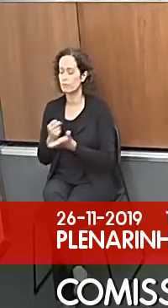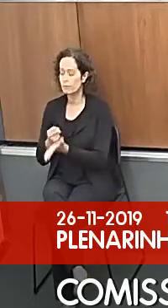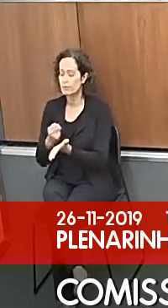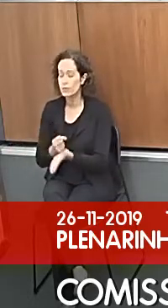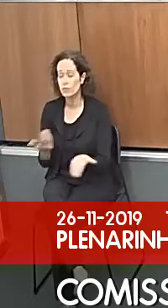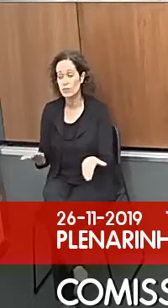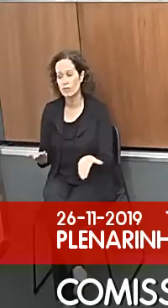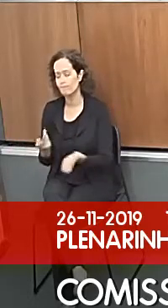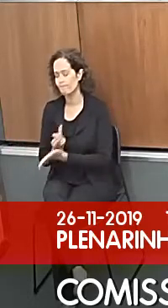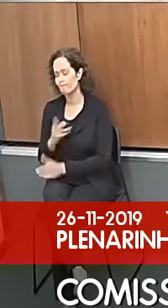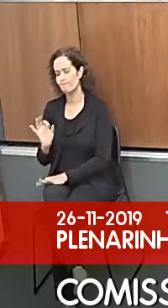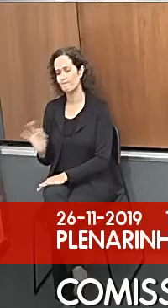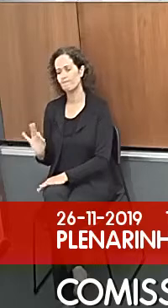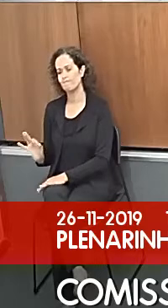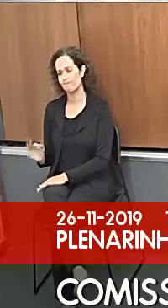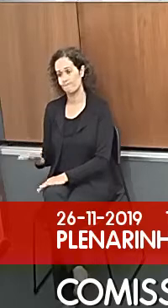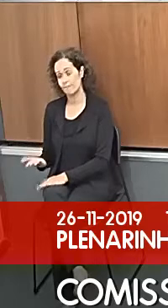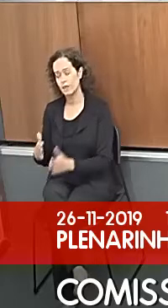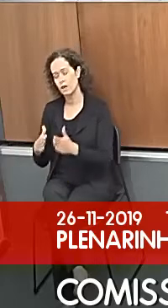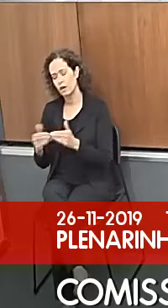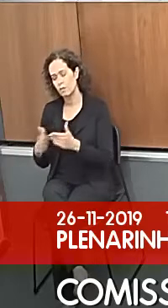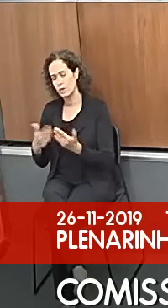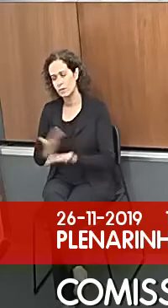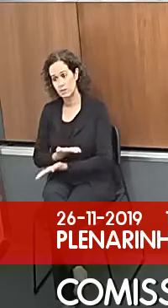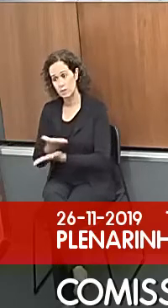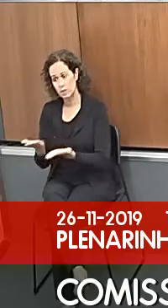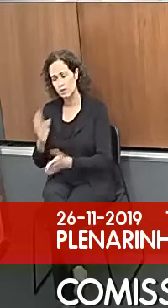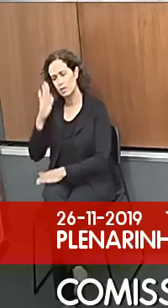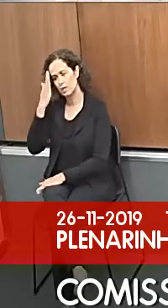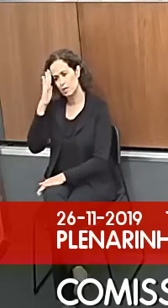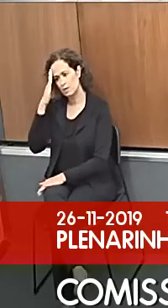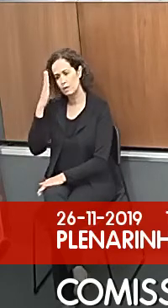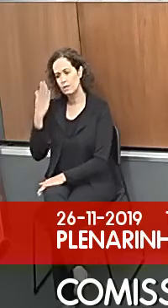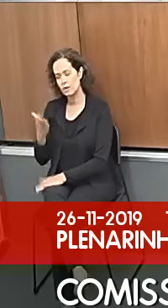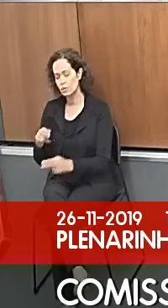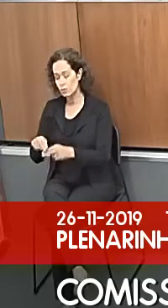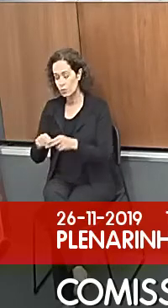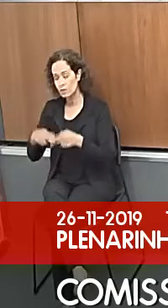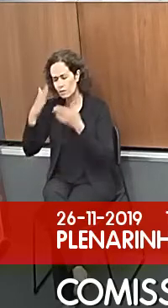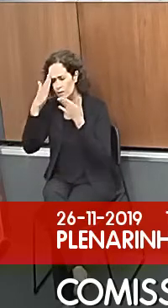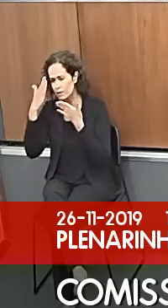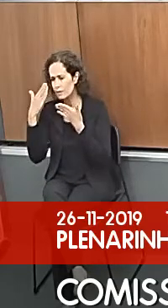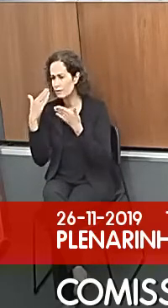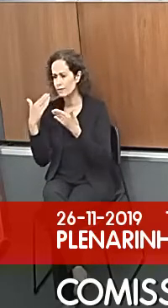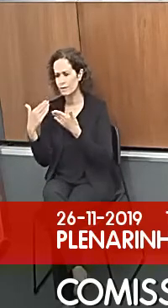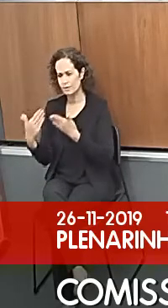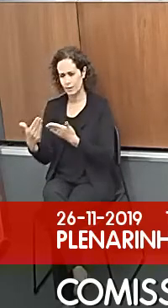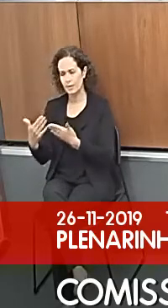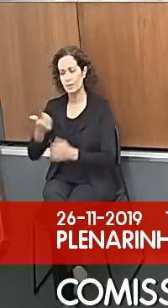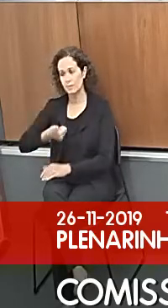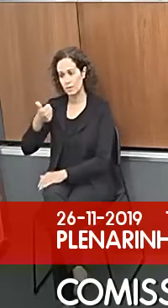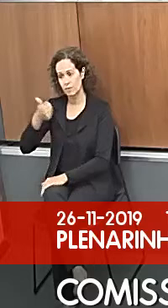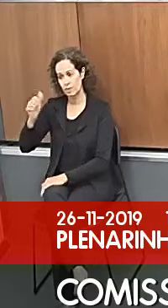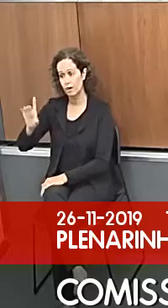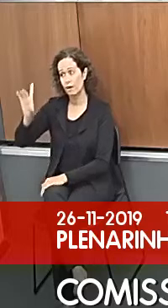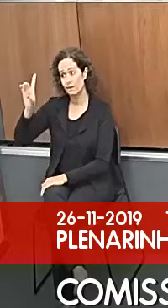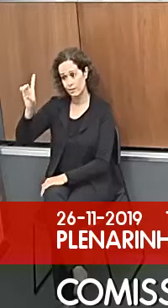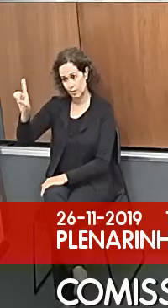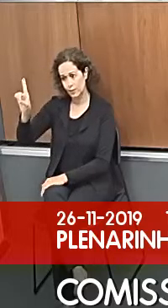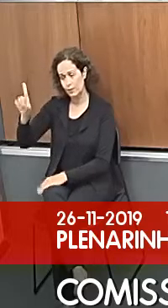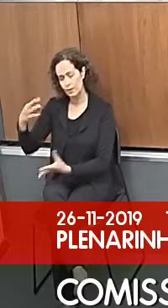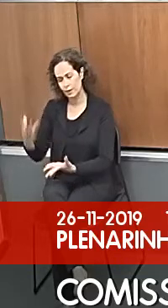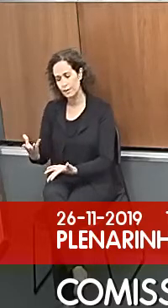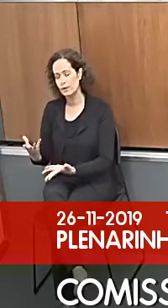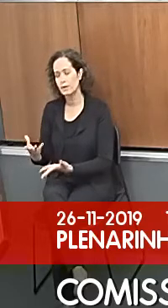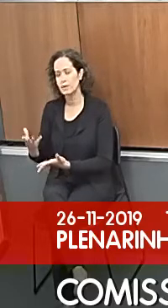funciona. Isso que eu peço a vocês que entendam. E, por isso, eu agradeço muito, em primeiro lugar, a Deus que pôs um